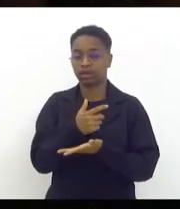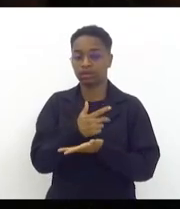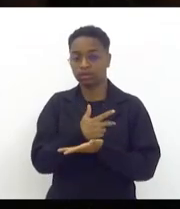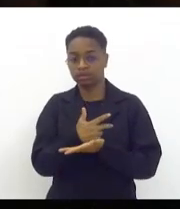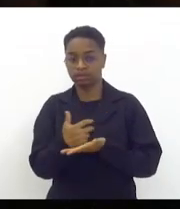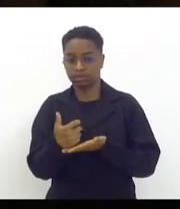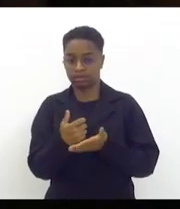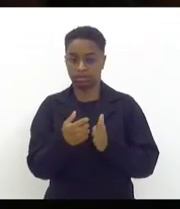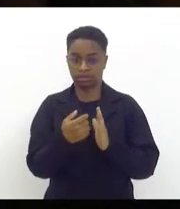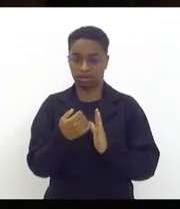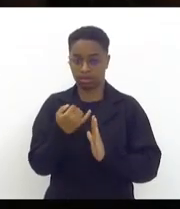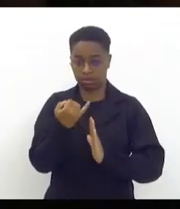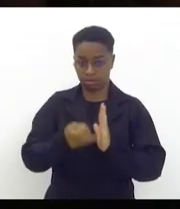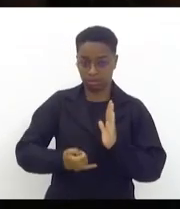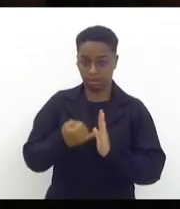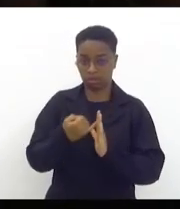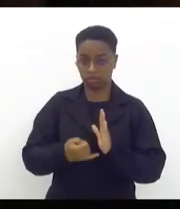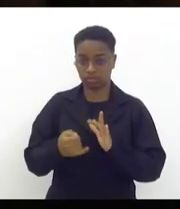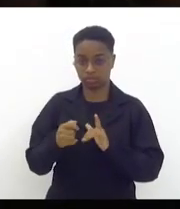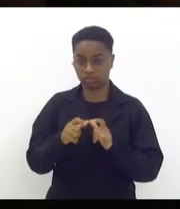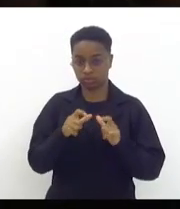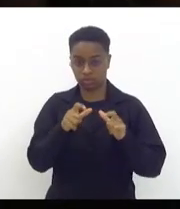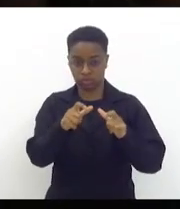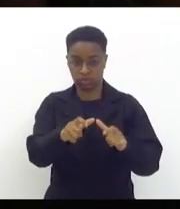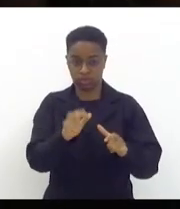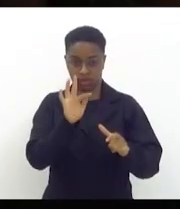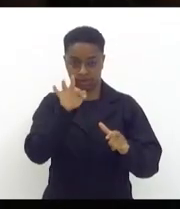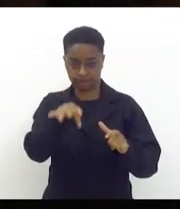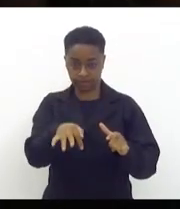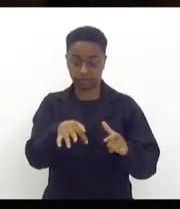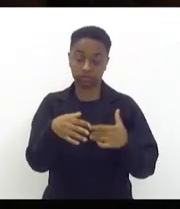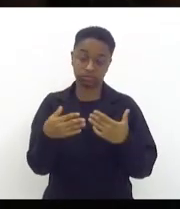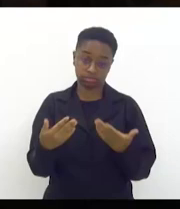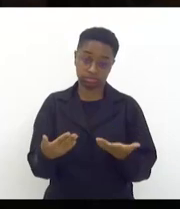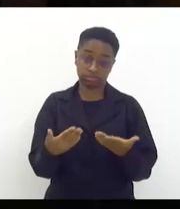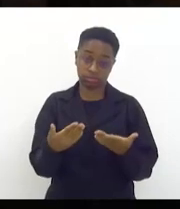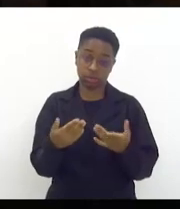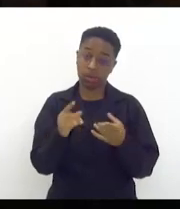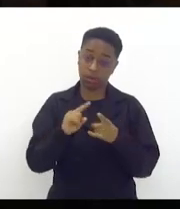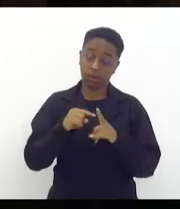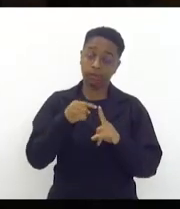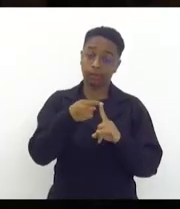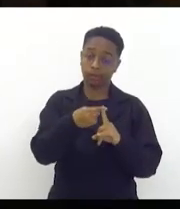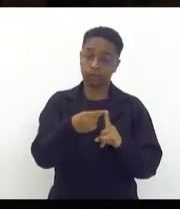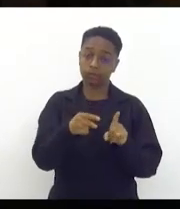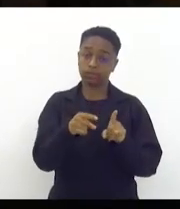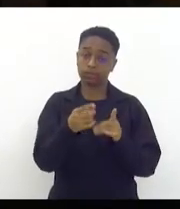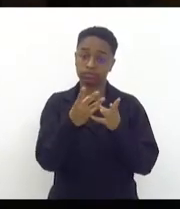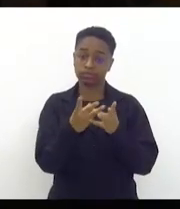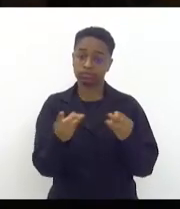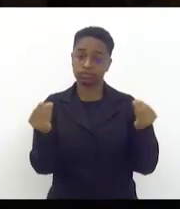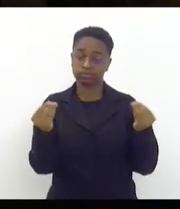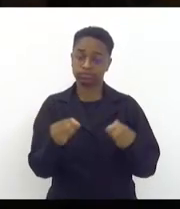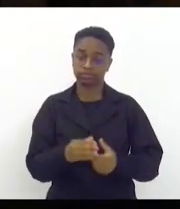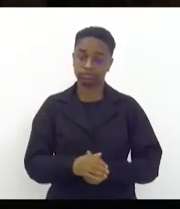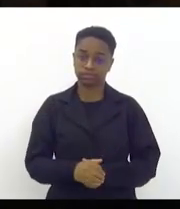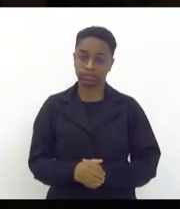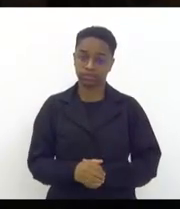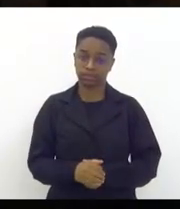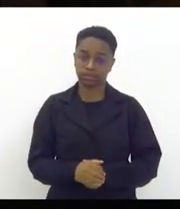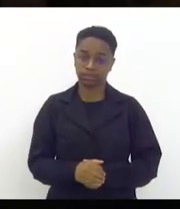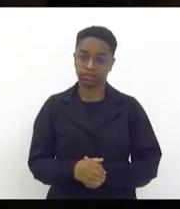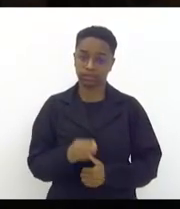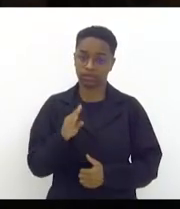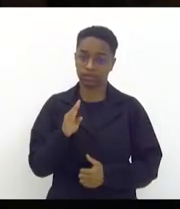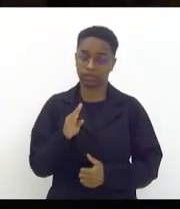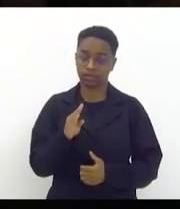deputado doutor Serginho, automaticamente o benefício fiscal acaba. Benefício